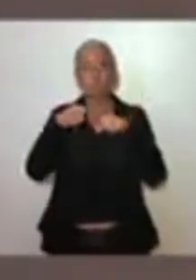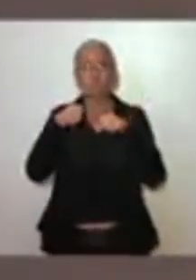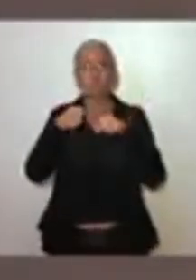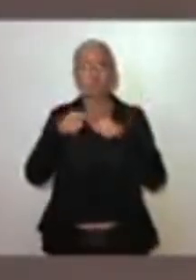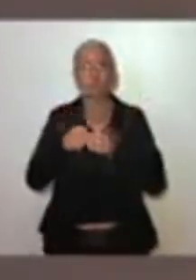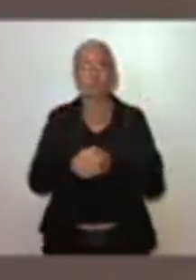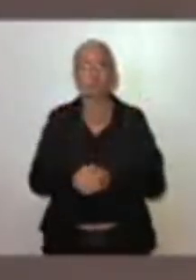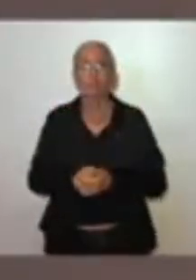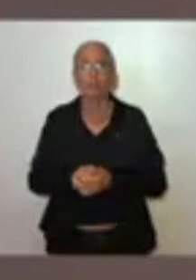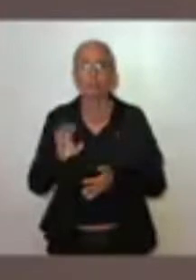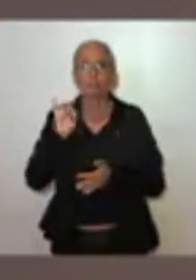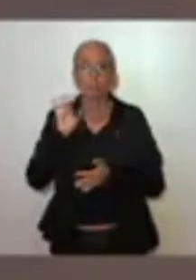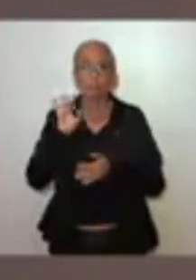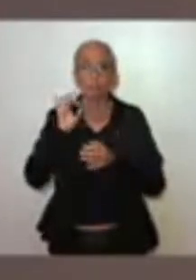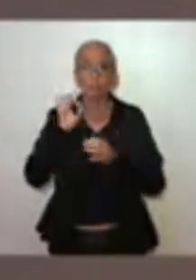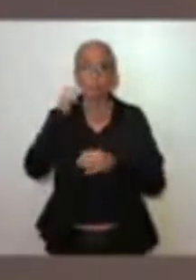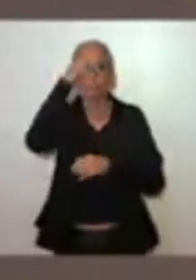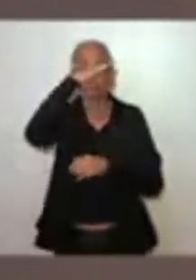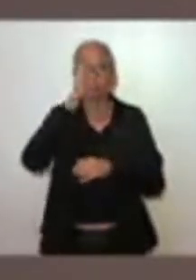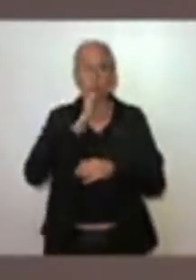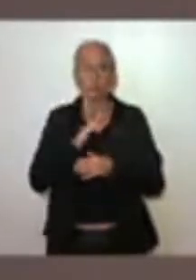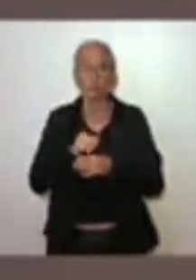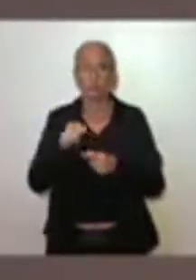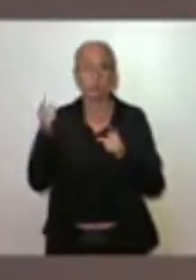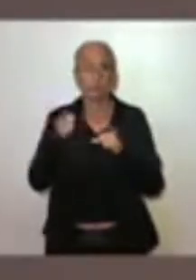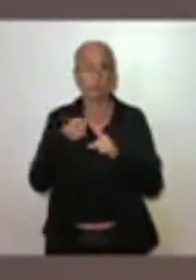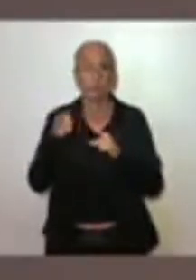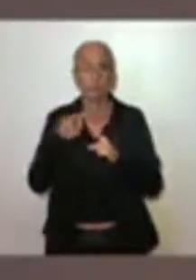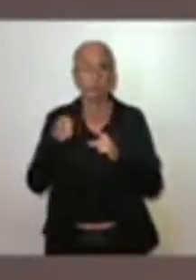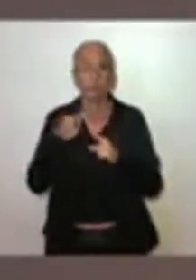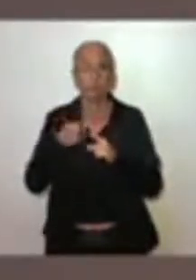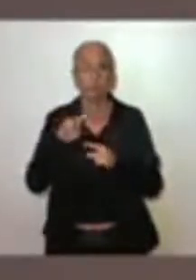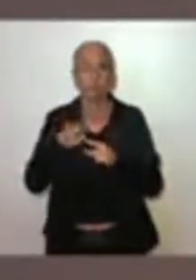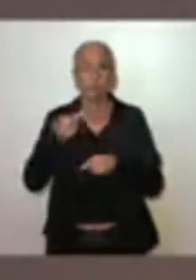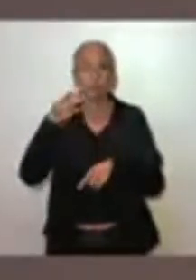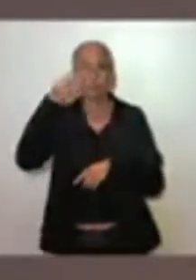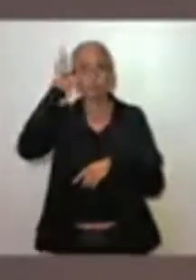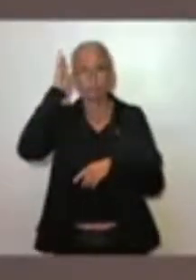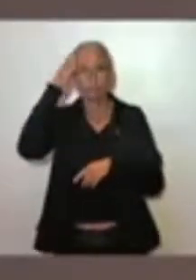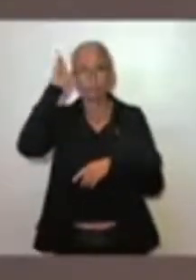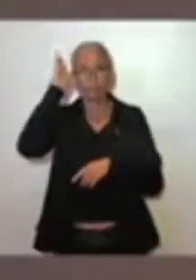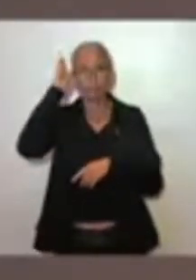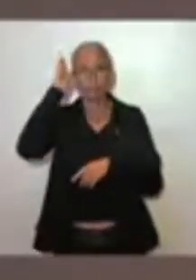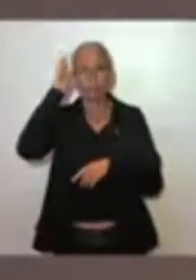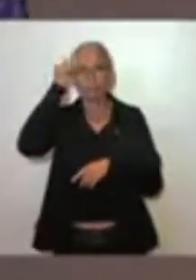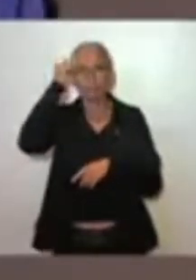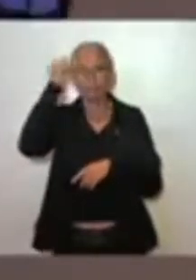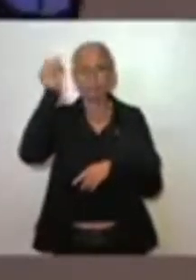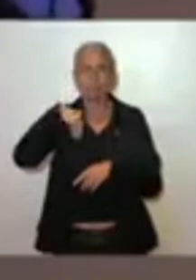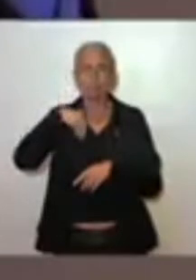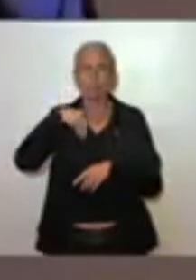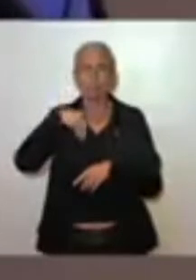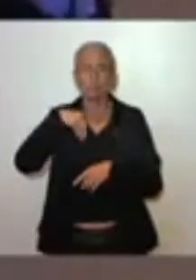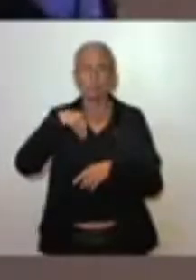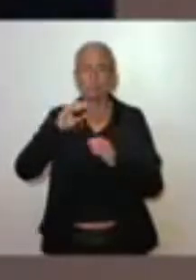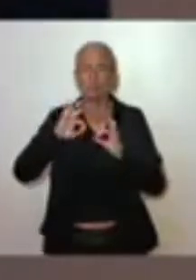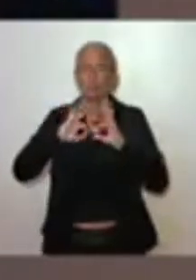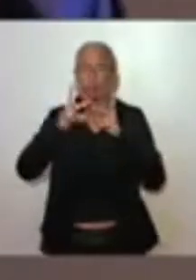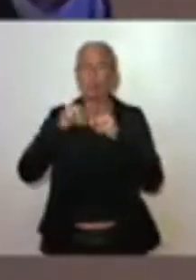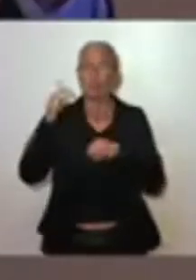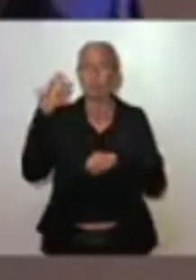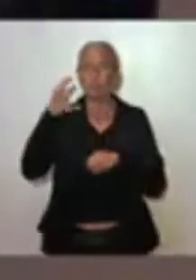todo mundo e não apenas no Brasil primeiro porque a muito ignorância e muito negacionismo apesar de todos os cientistas